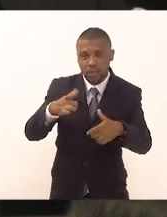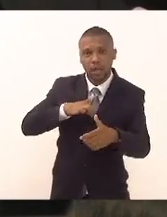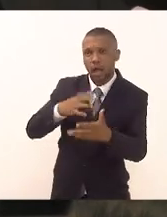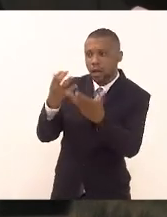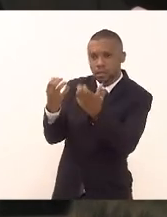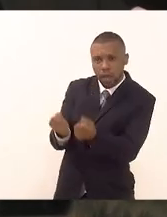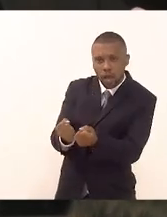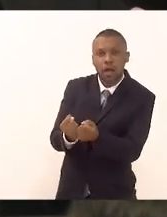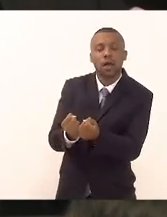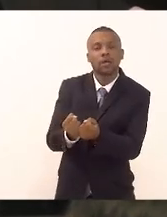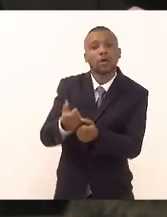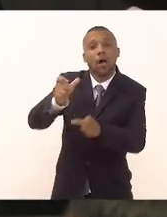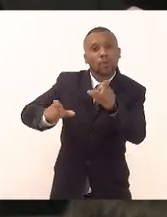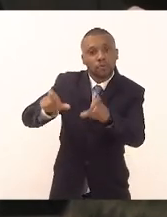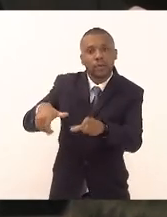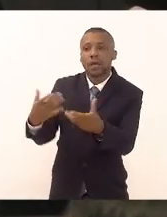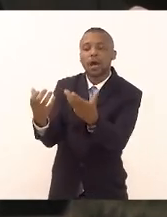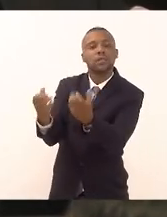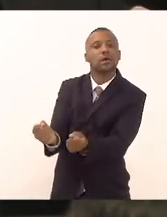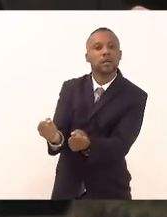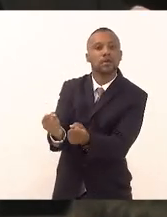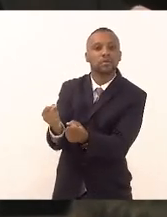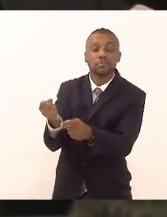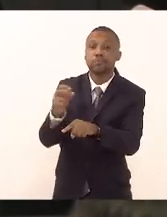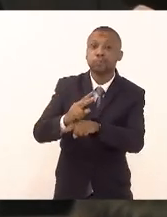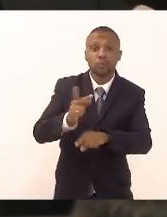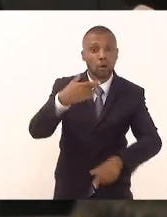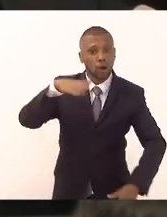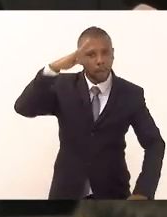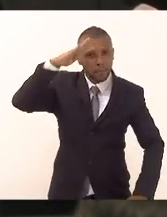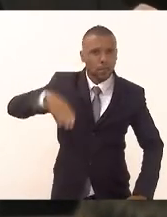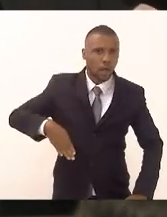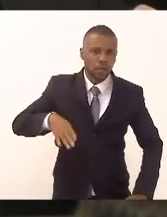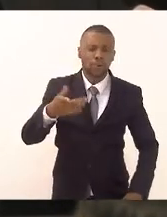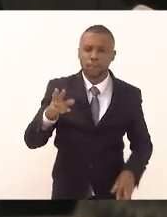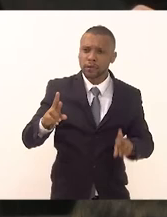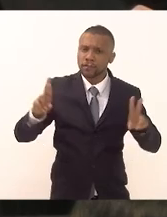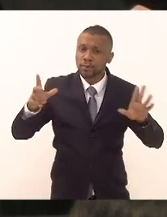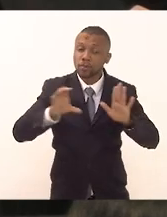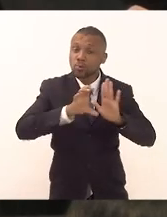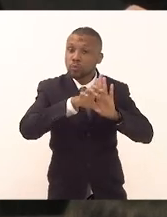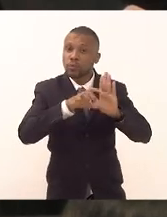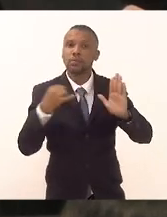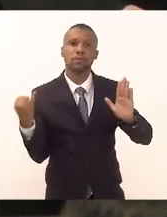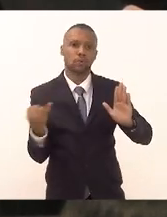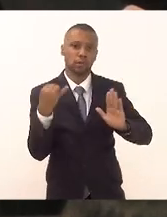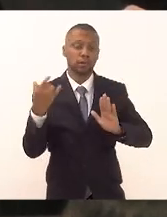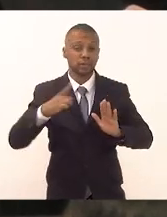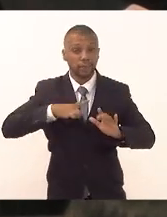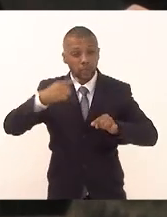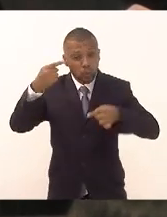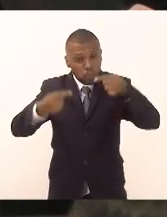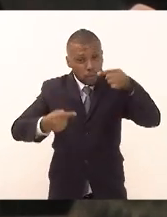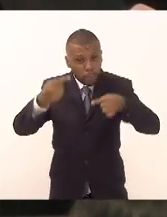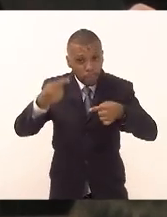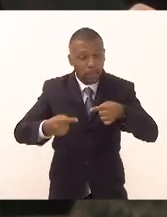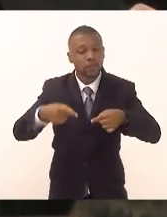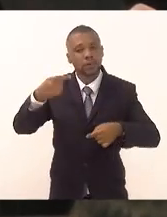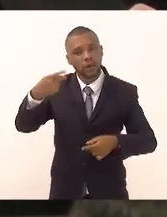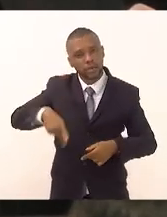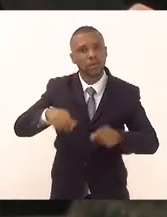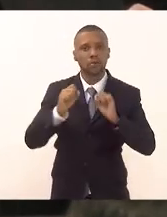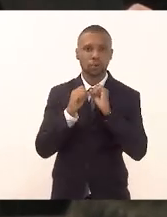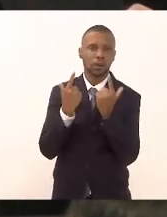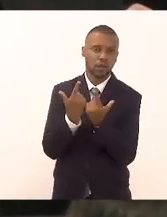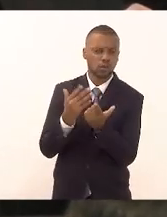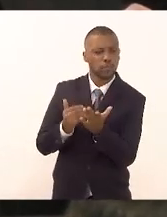são os militares. Então, essa é uma diferença conceitual muito importante e, para mim, foi o que prevaleceu no debate aqui na Assembleia Legislativa,